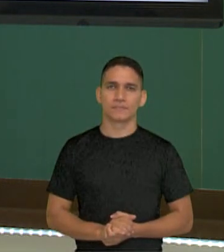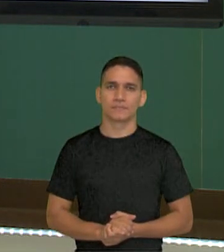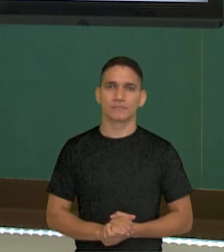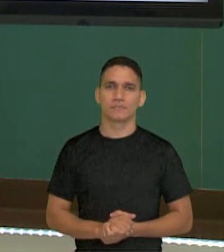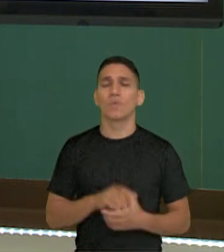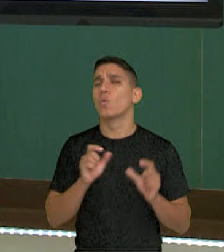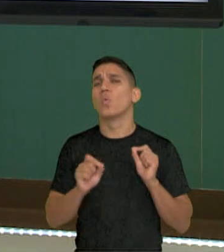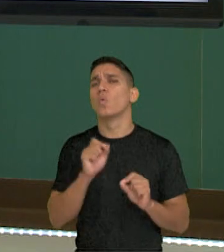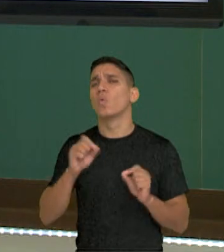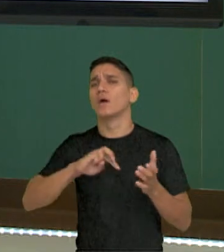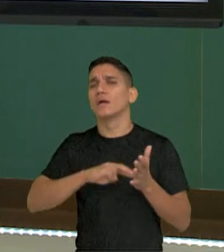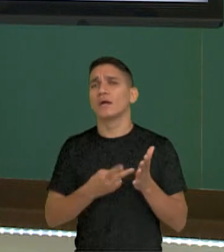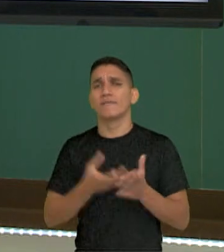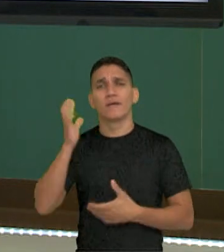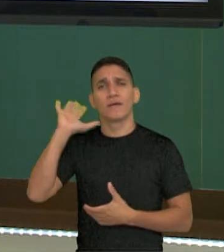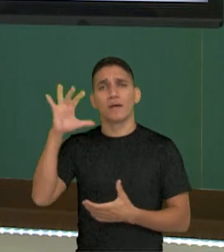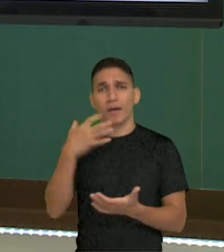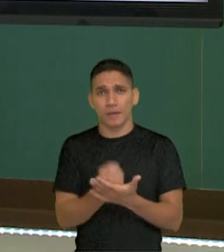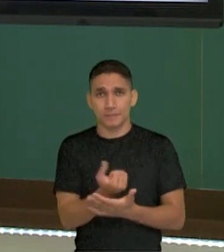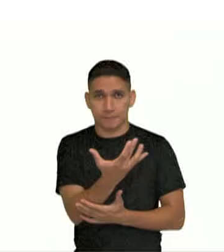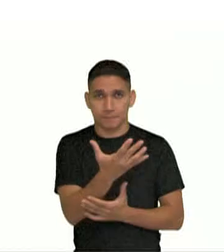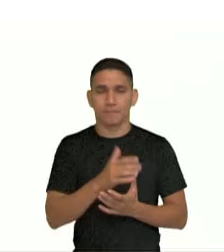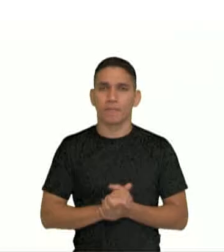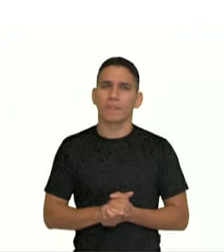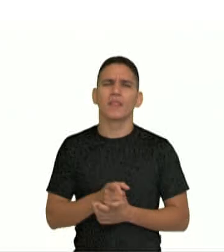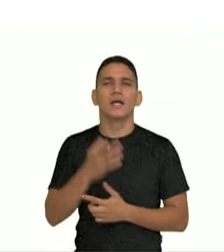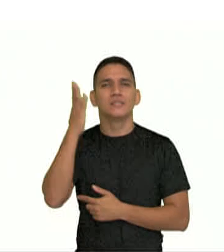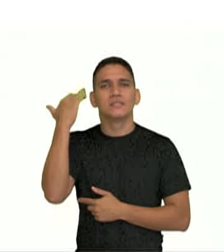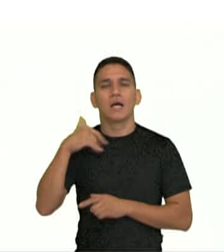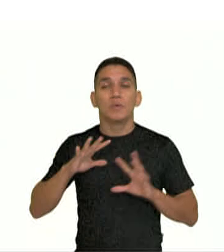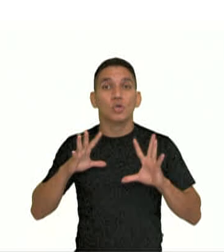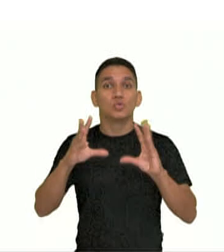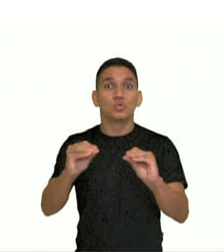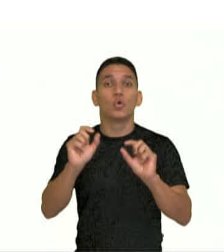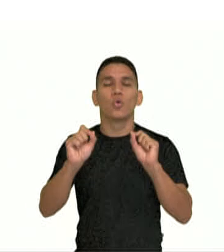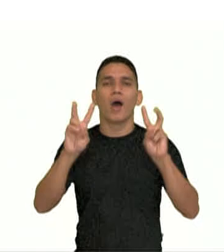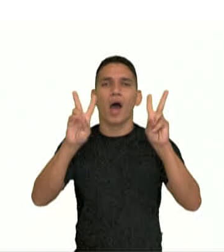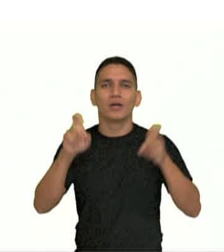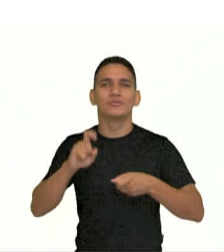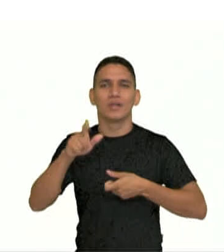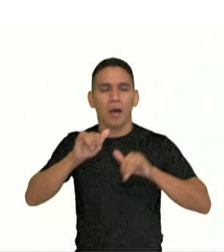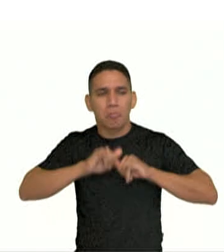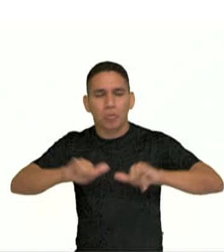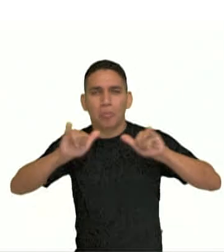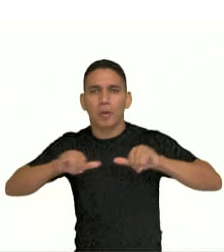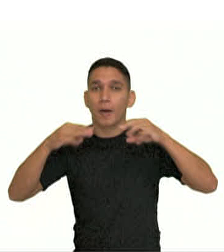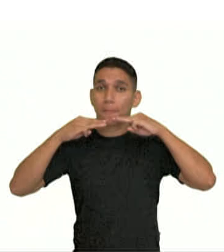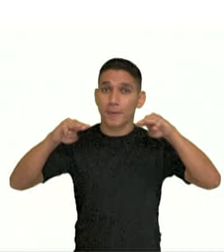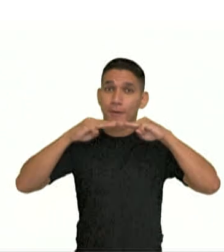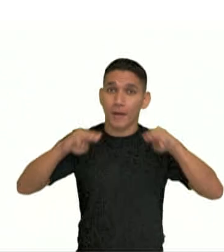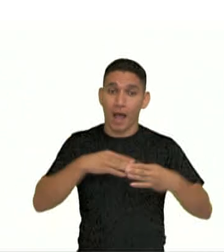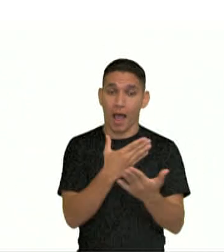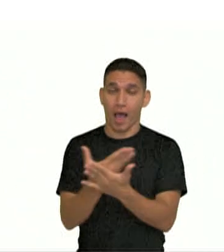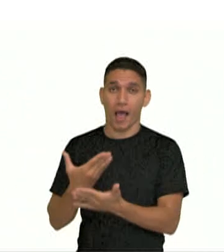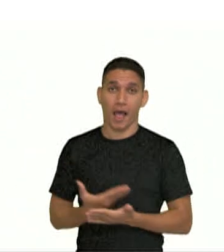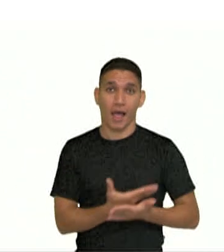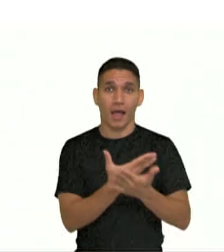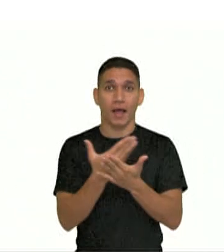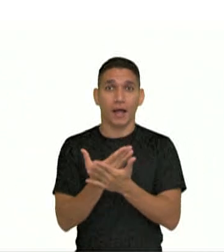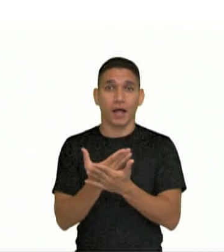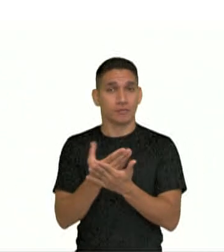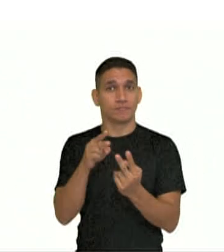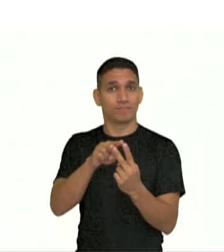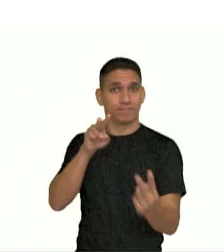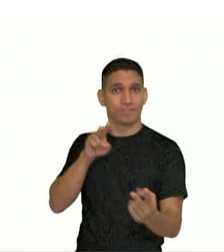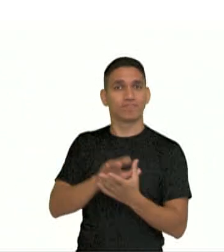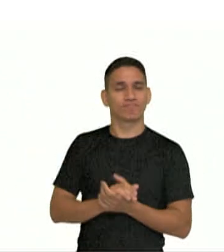O que é podcast? Saiba tudo sobre as propagandas de áudio online. Tão